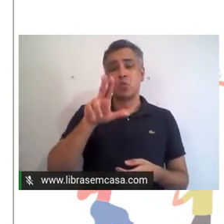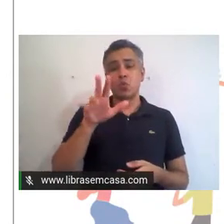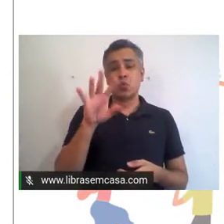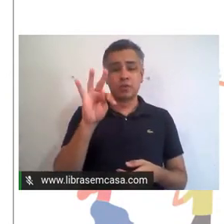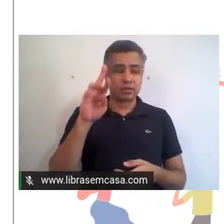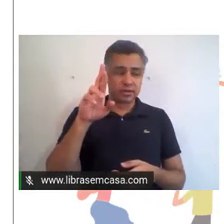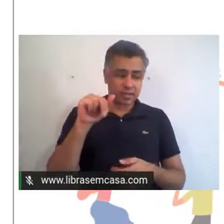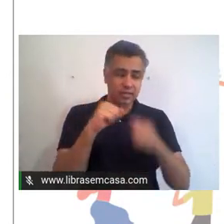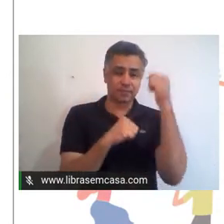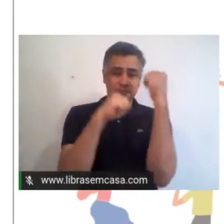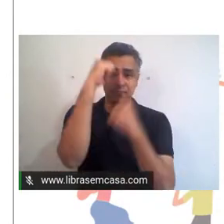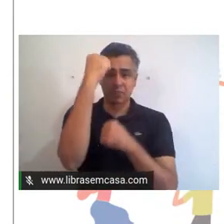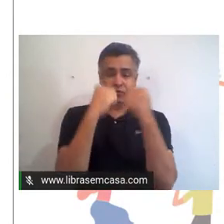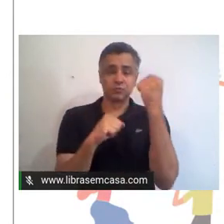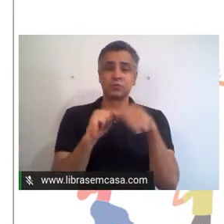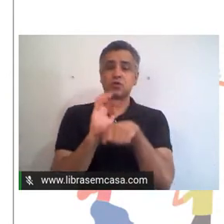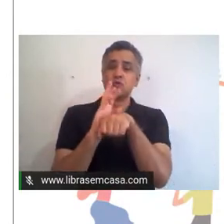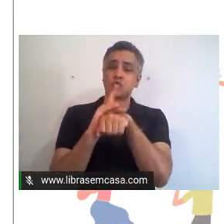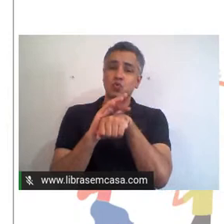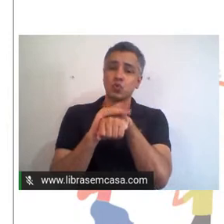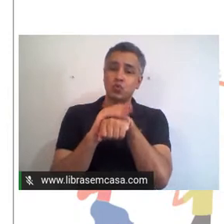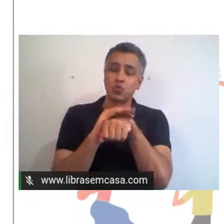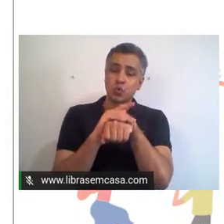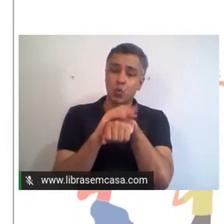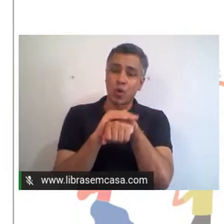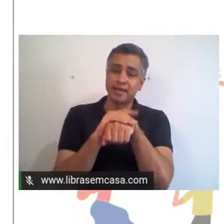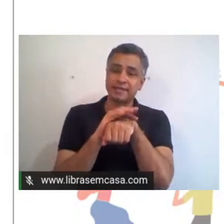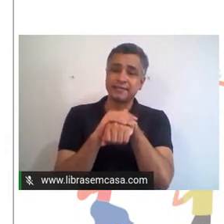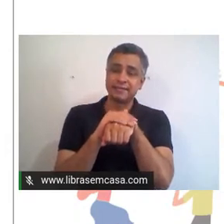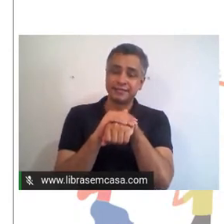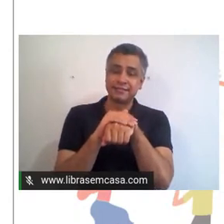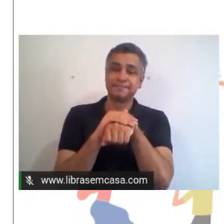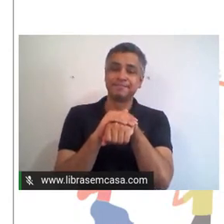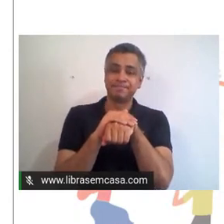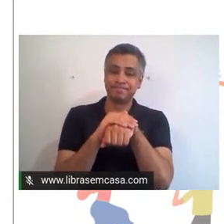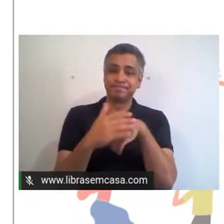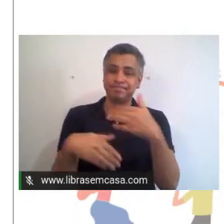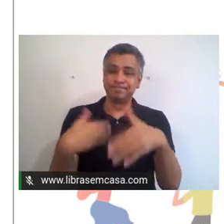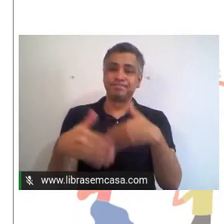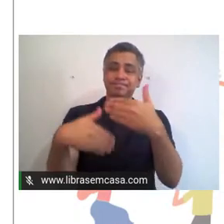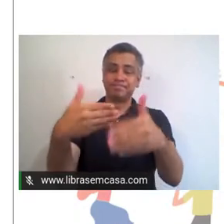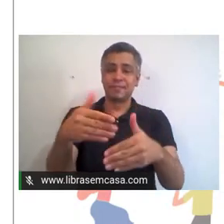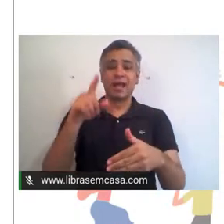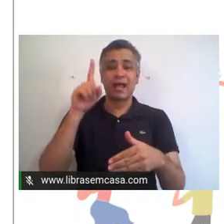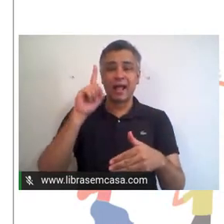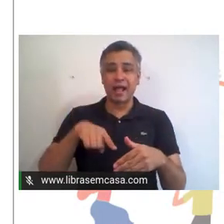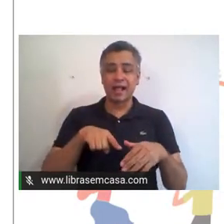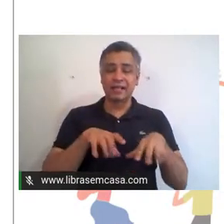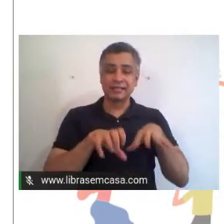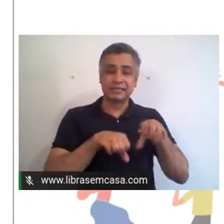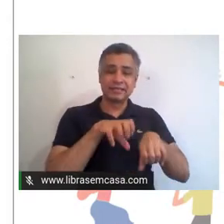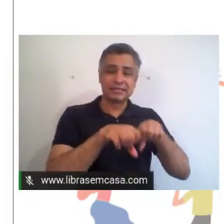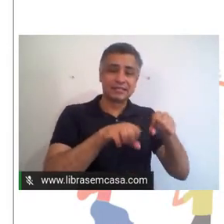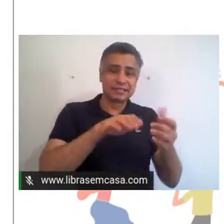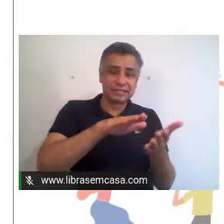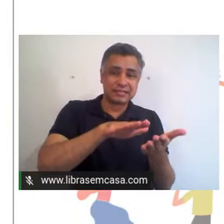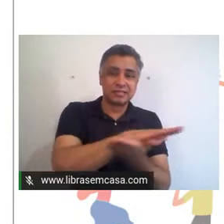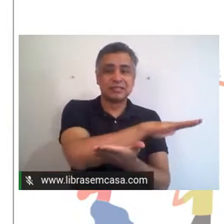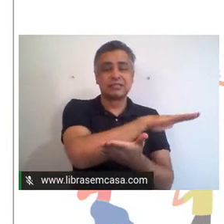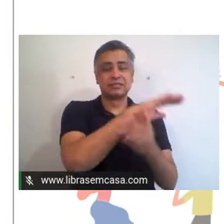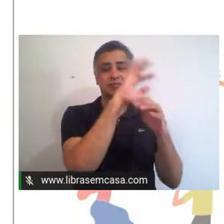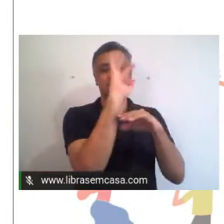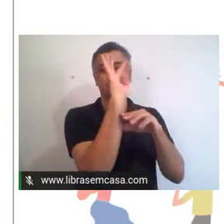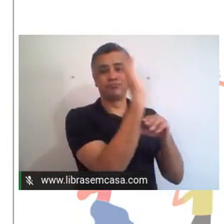produzem doença e são originários de devastação. Há algumas estratégias, por exemplo, pensando